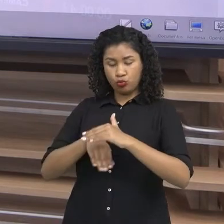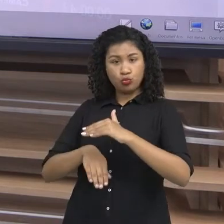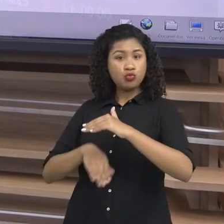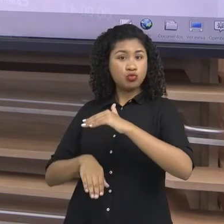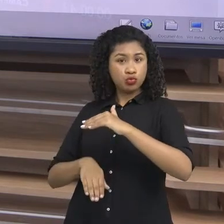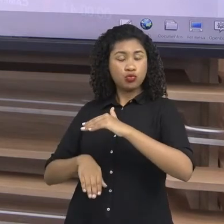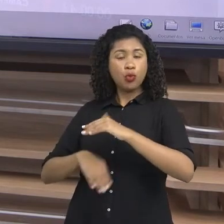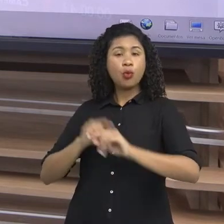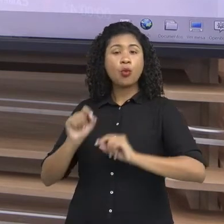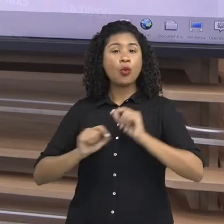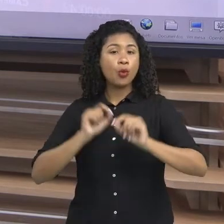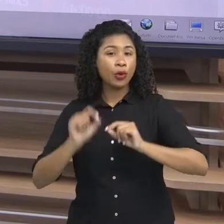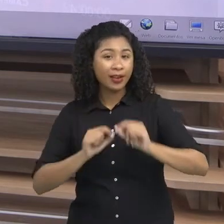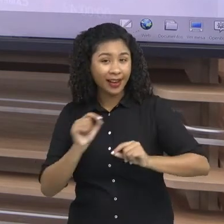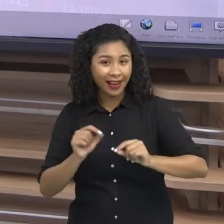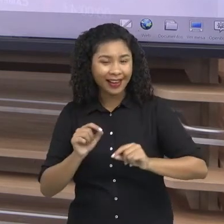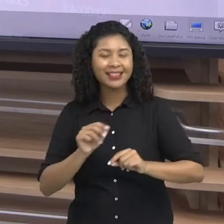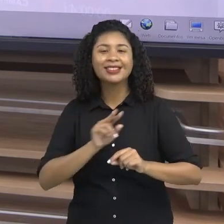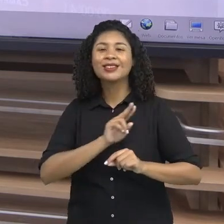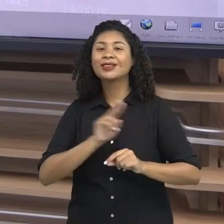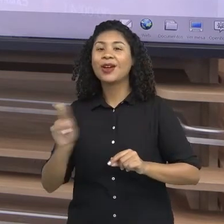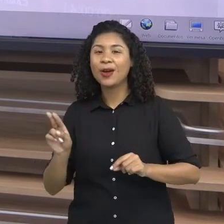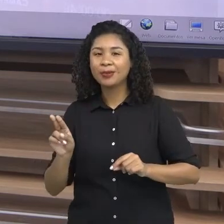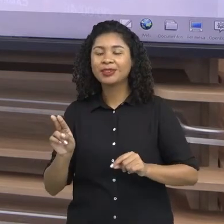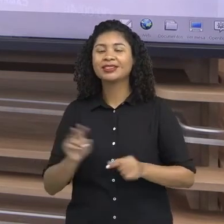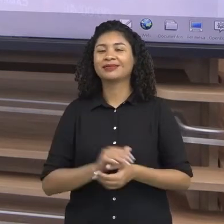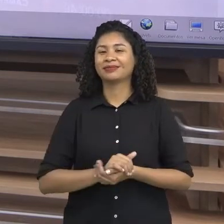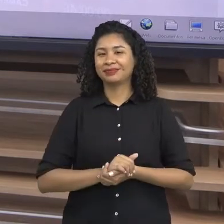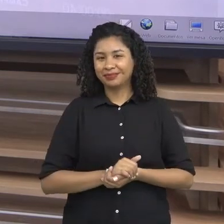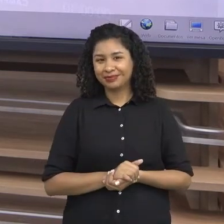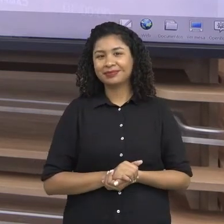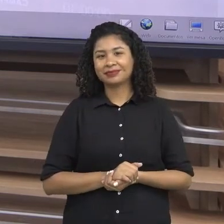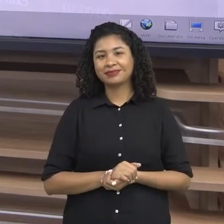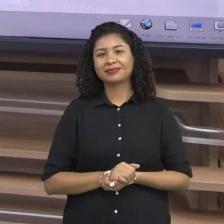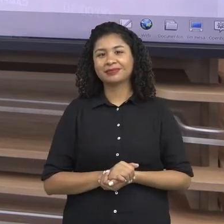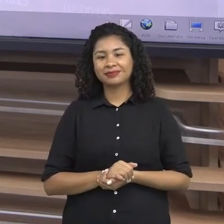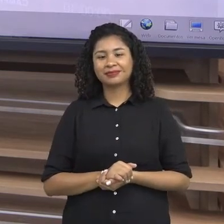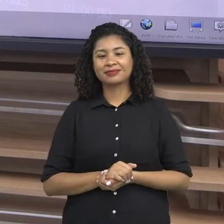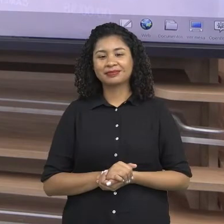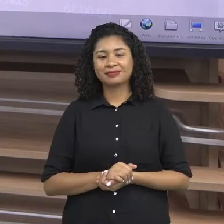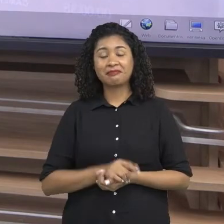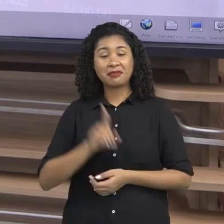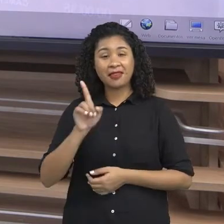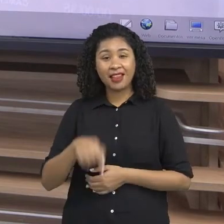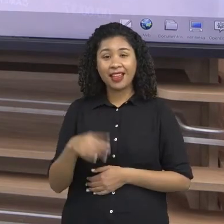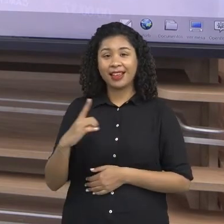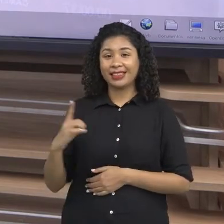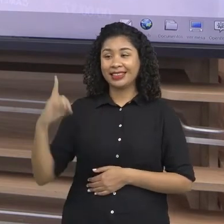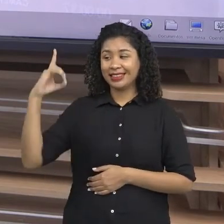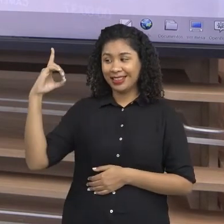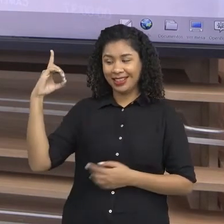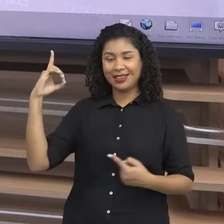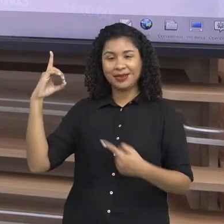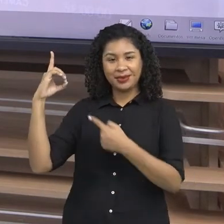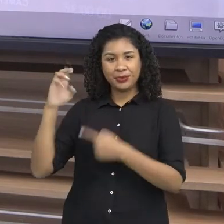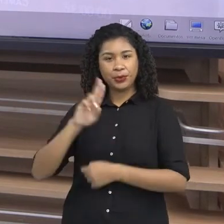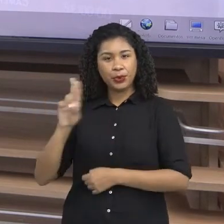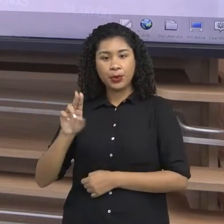nesse lobo são justamente os hormônios que fazem parte aí da nossa alternativa D, que é o